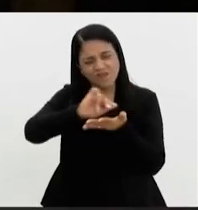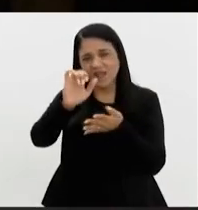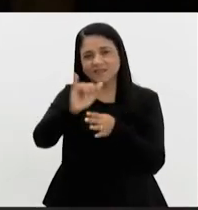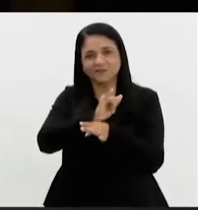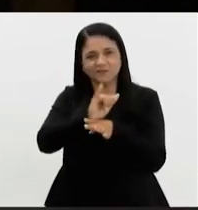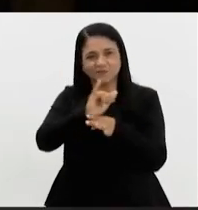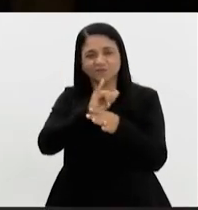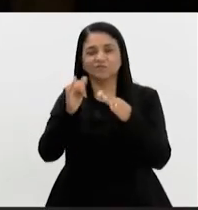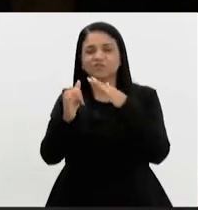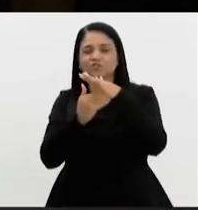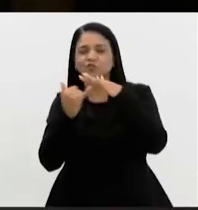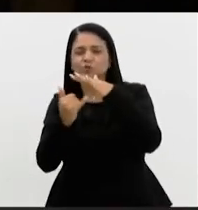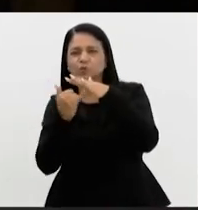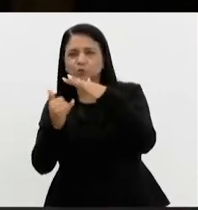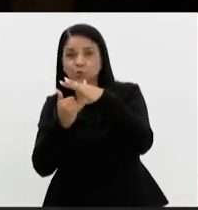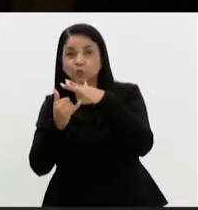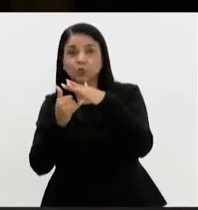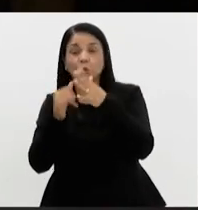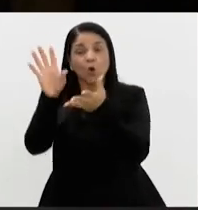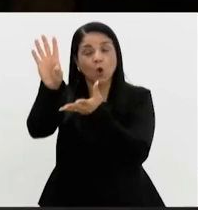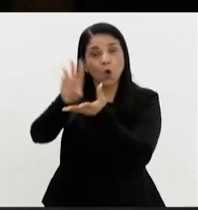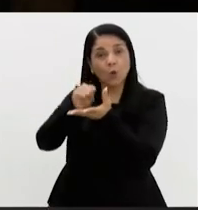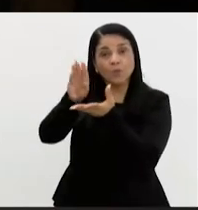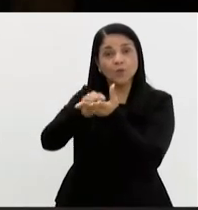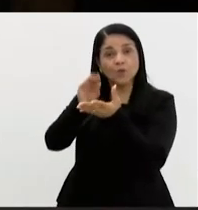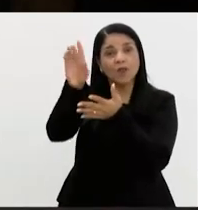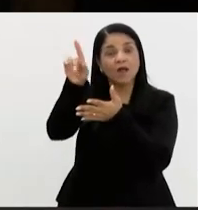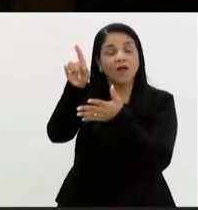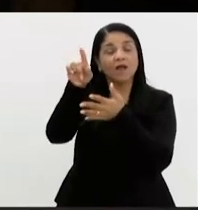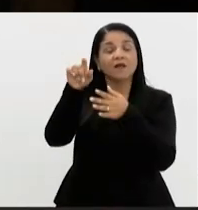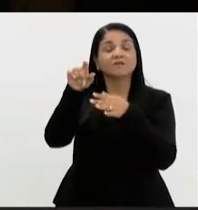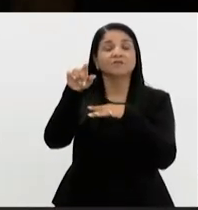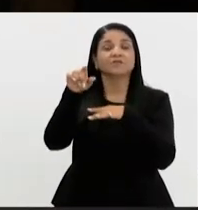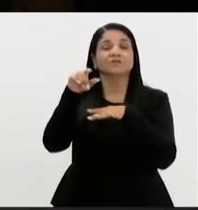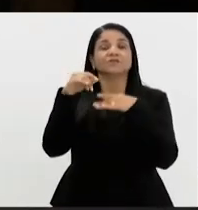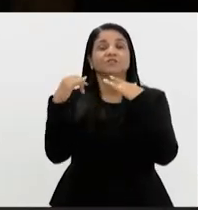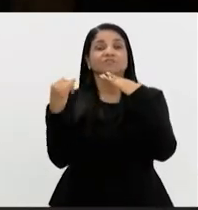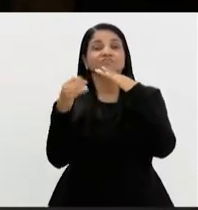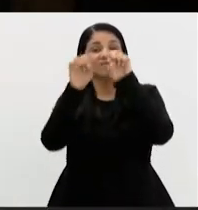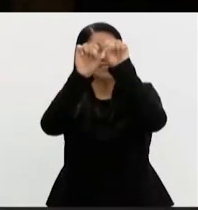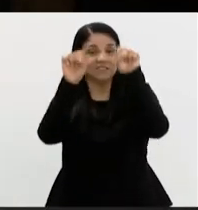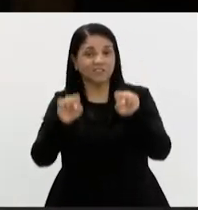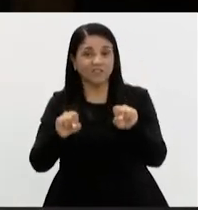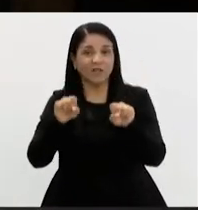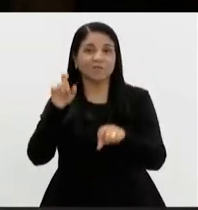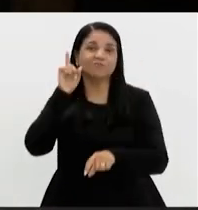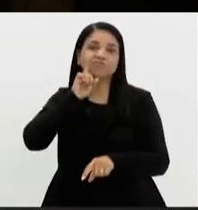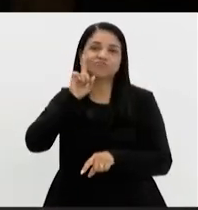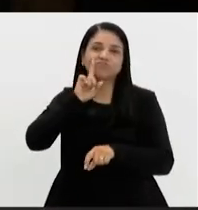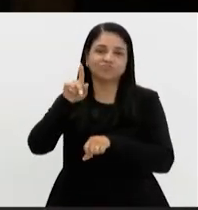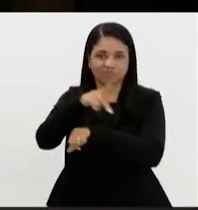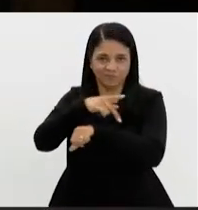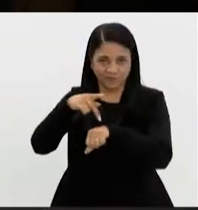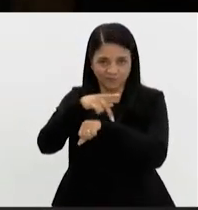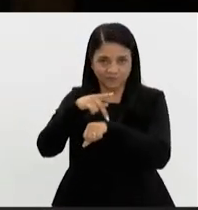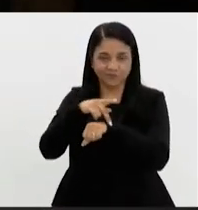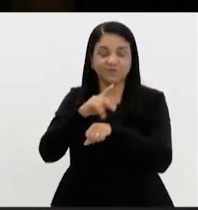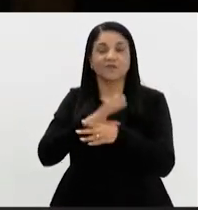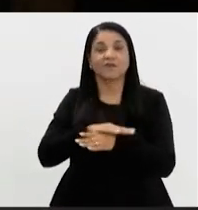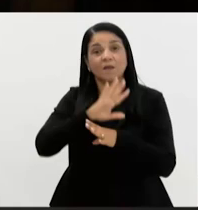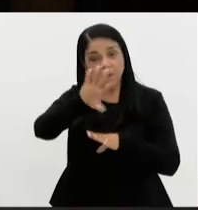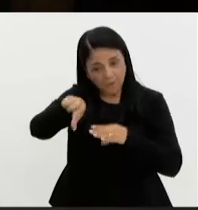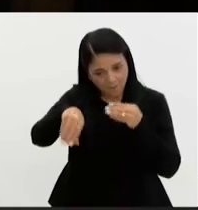institutos do sistema constitucional estadunidense incorporamos também